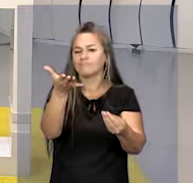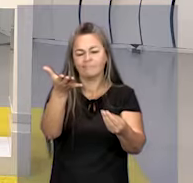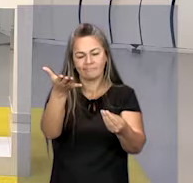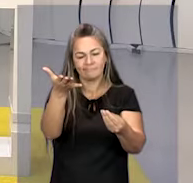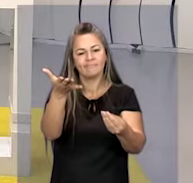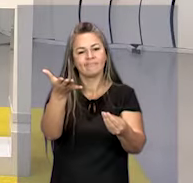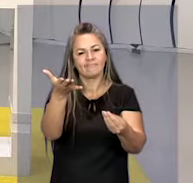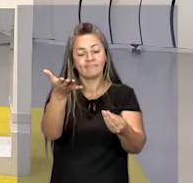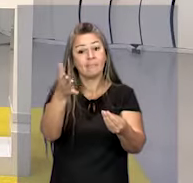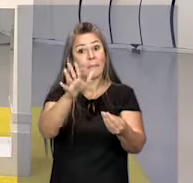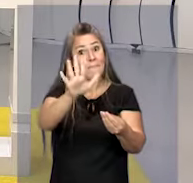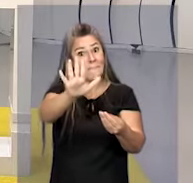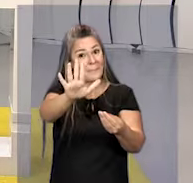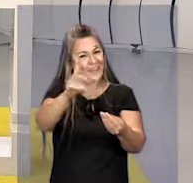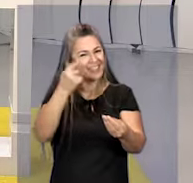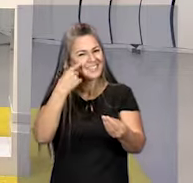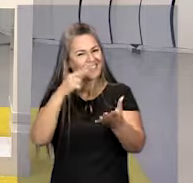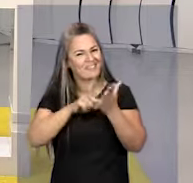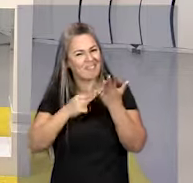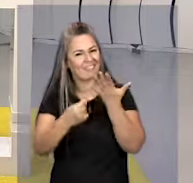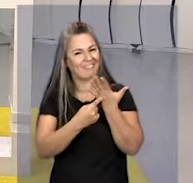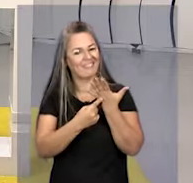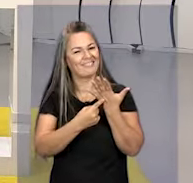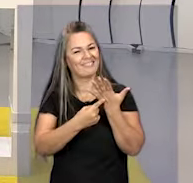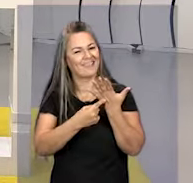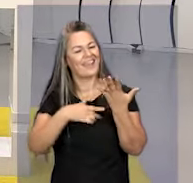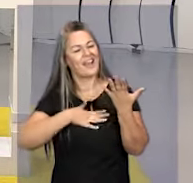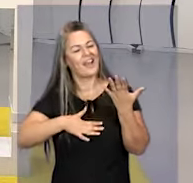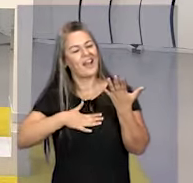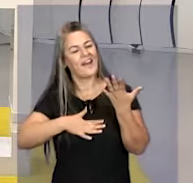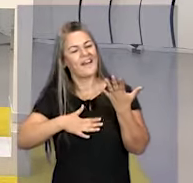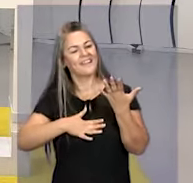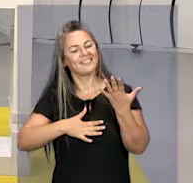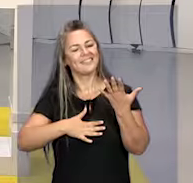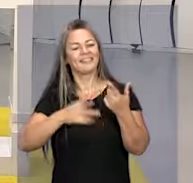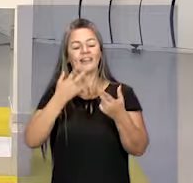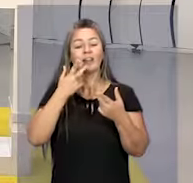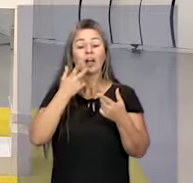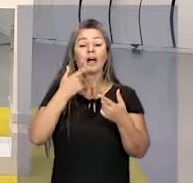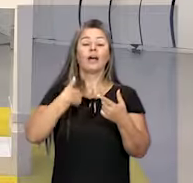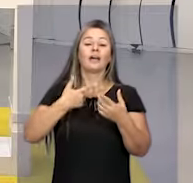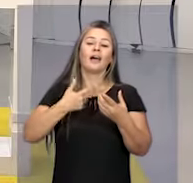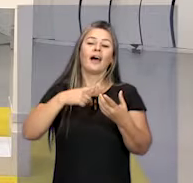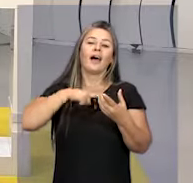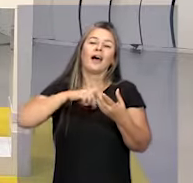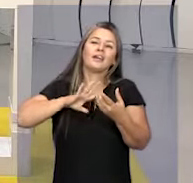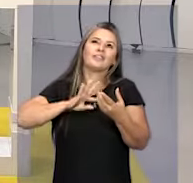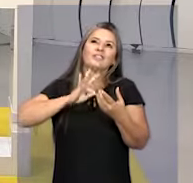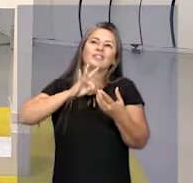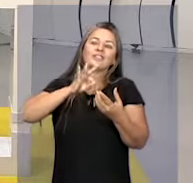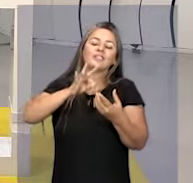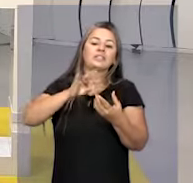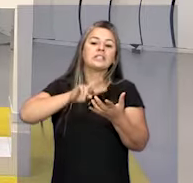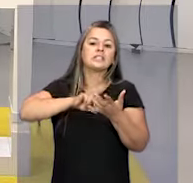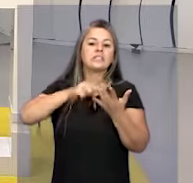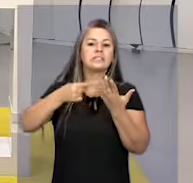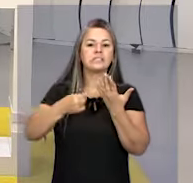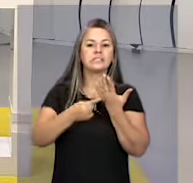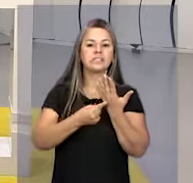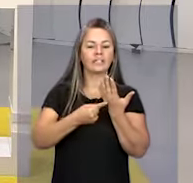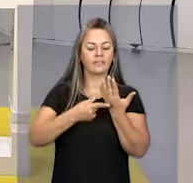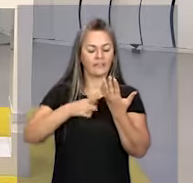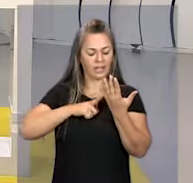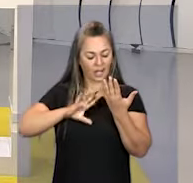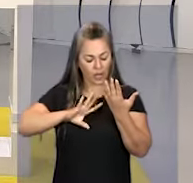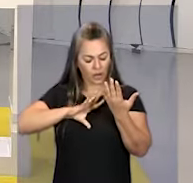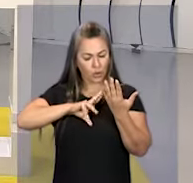outra. Mas ela entende que aquilo é uma forma de falar, que é com todo o seu sentimento, que é com todo o seu